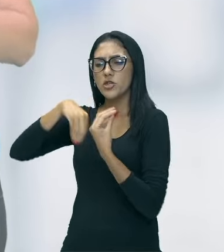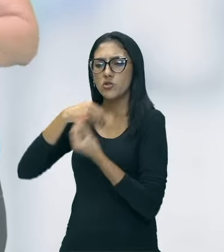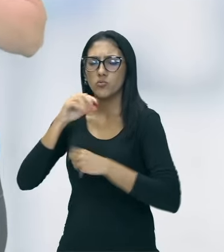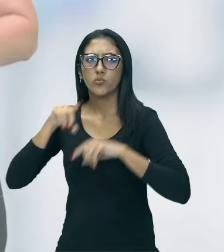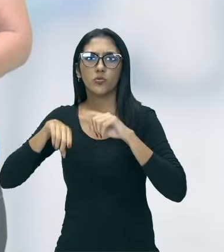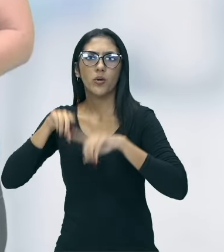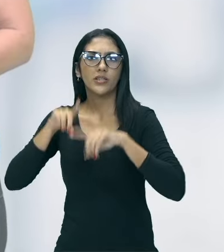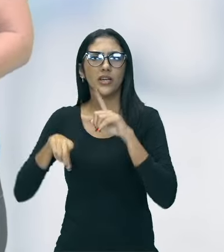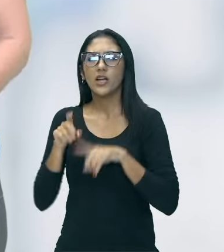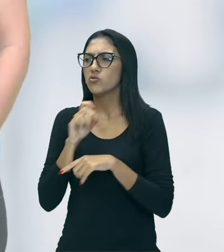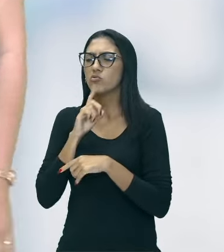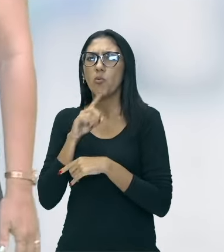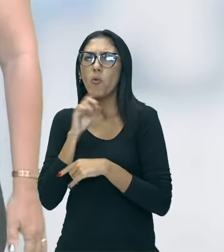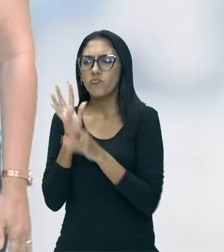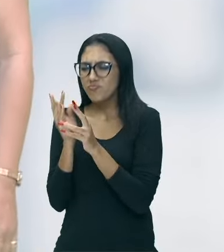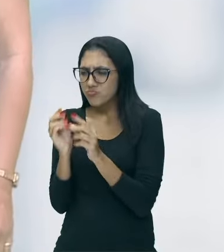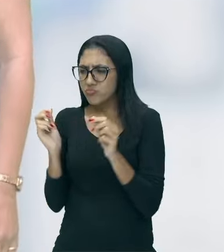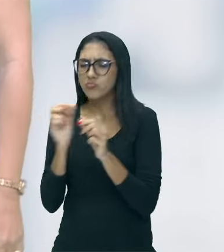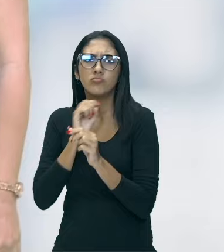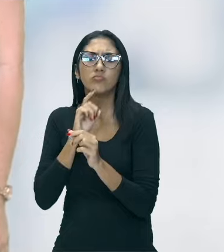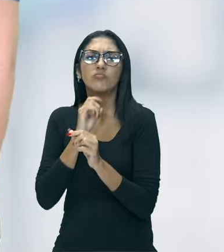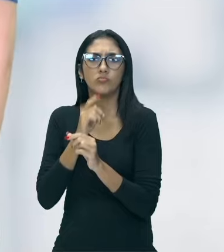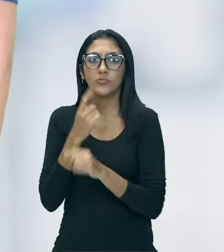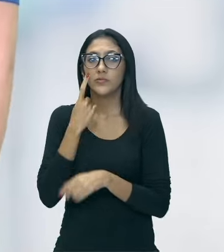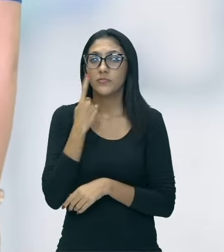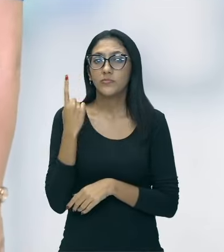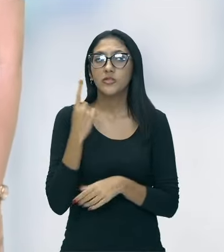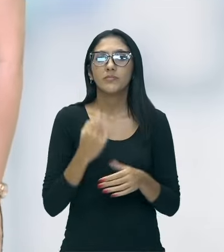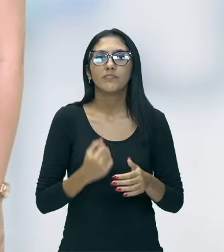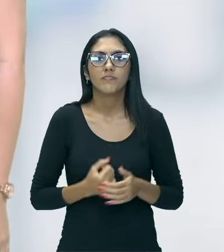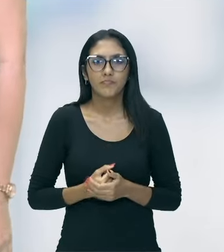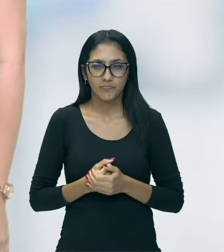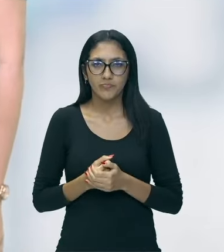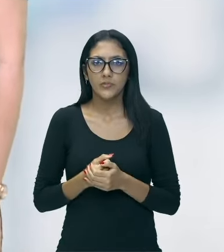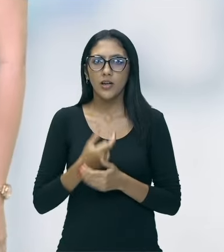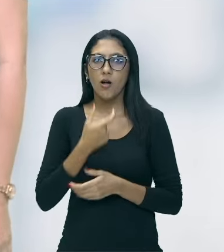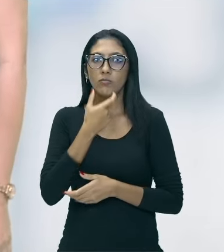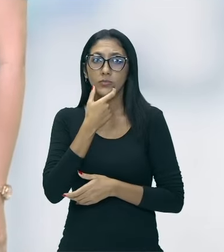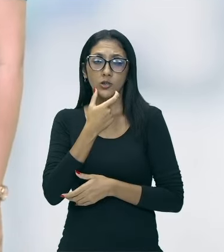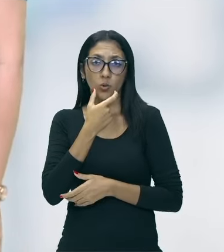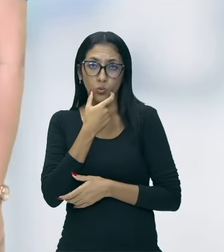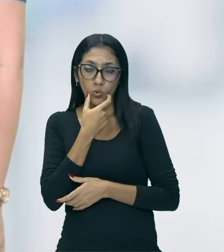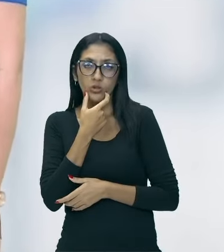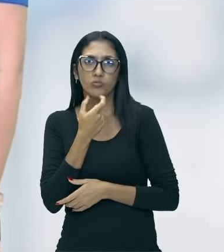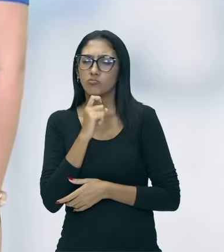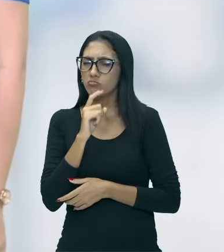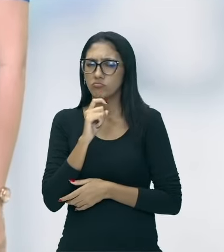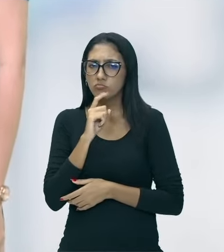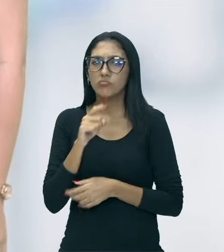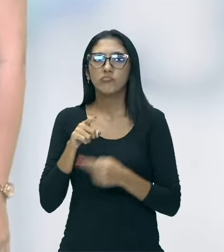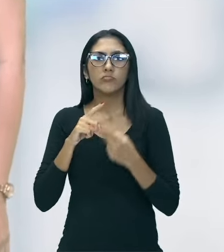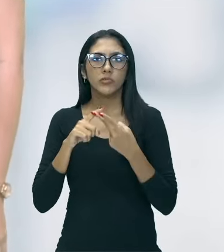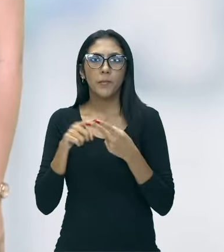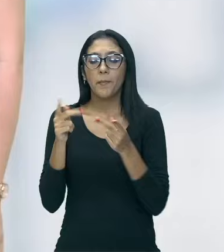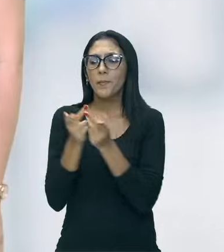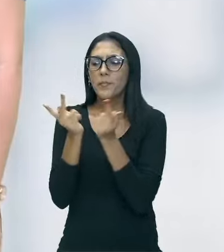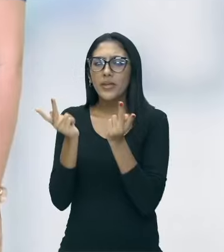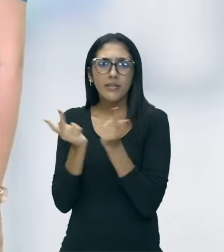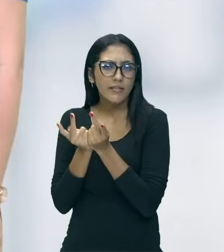distribuídas uniformemente. Exemplo: biscoitos de chocolate,